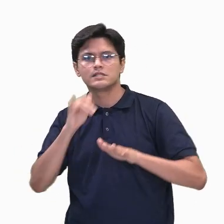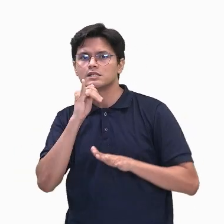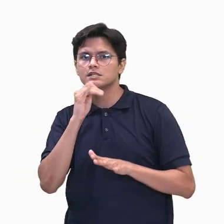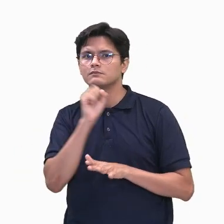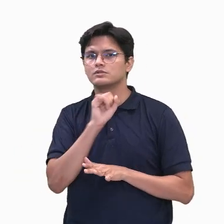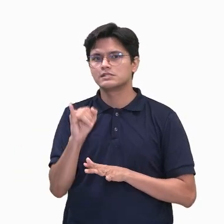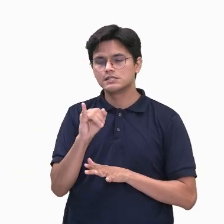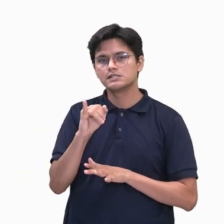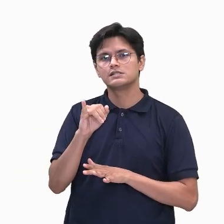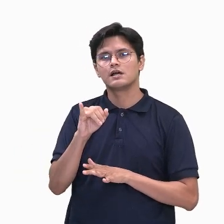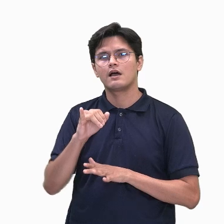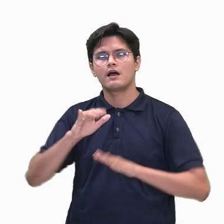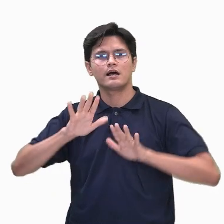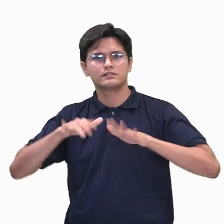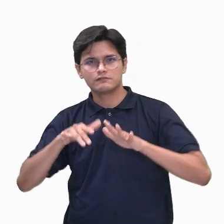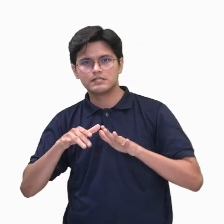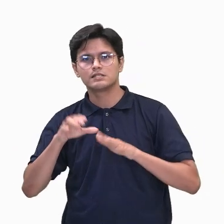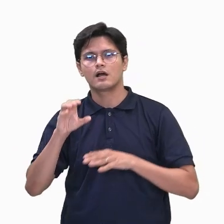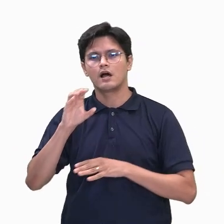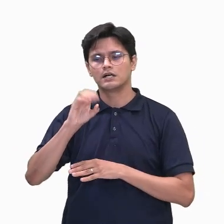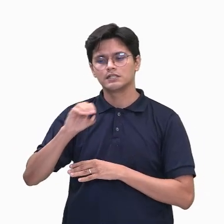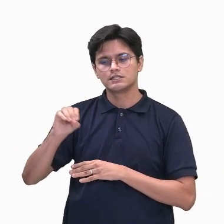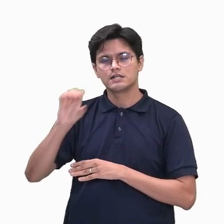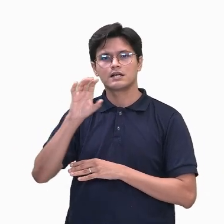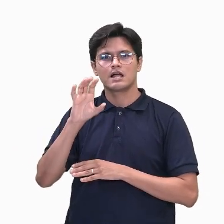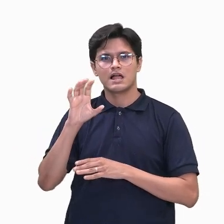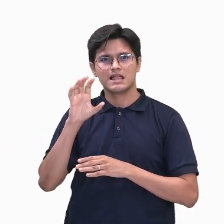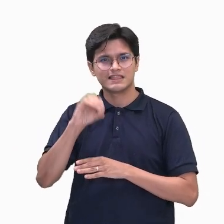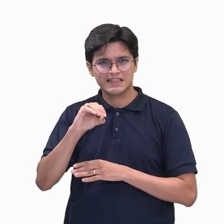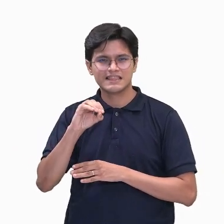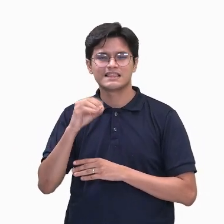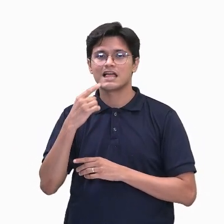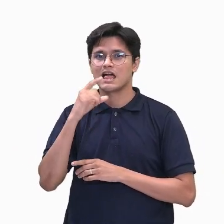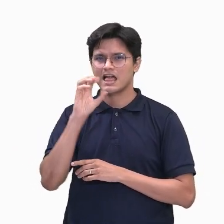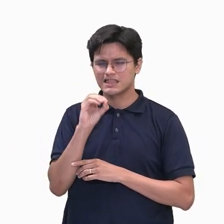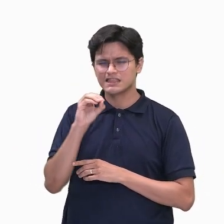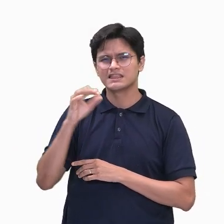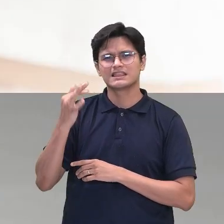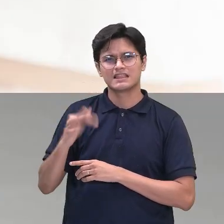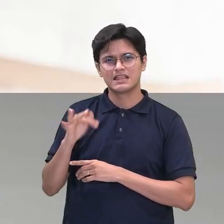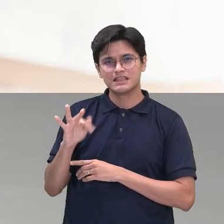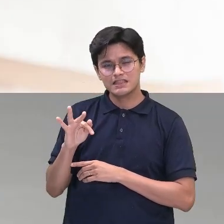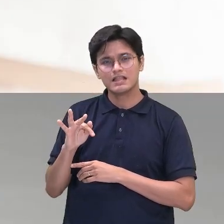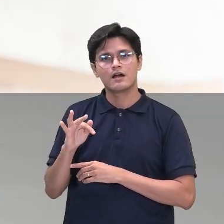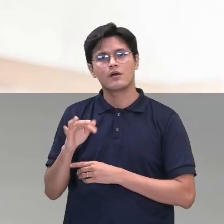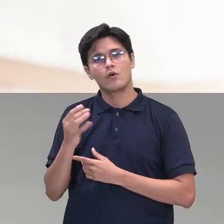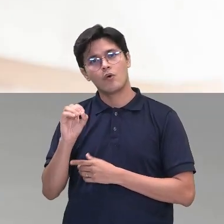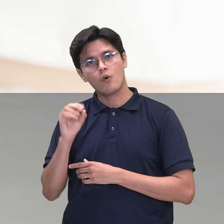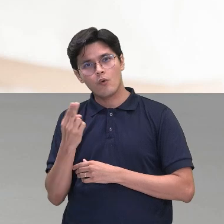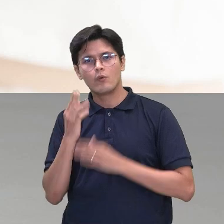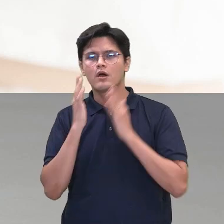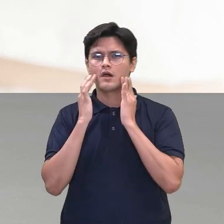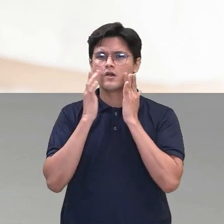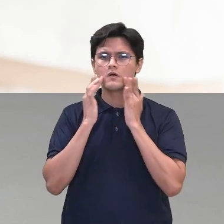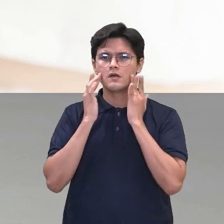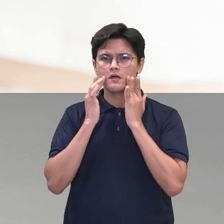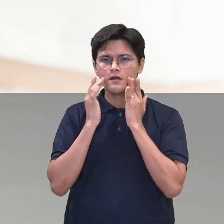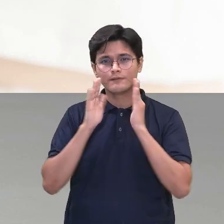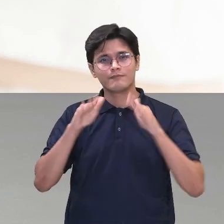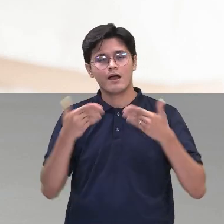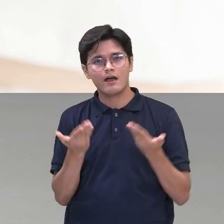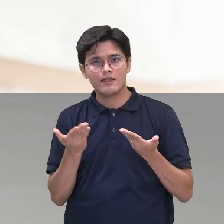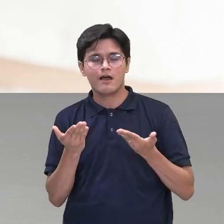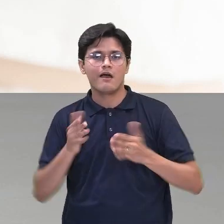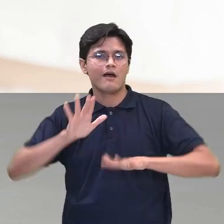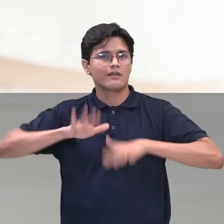gente morde às vezes. Tem pessoas que têm costume de morder essa parte interna da boca, né, ali, ficar mordendo ali a bochecha por dentro. Às vezes a gente está comendo,